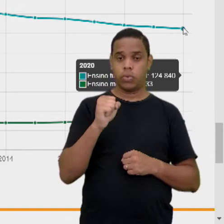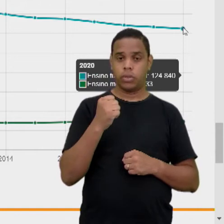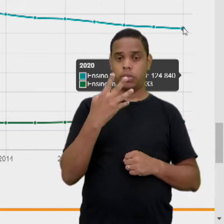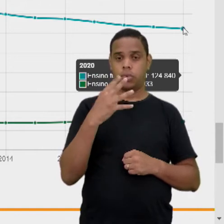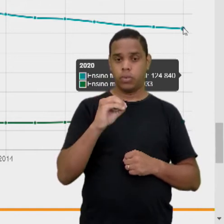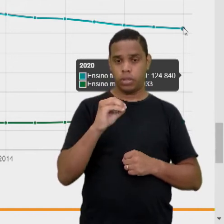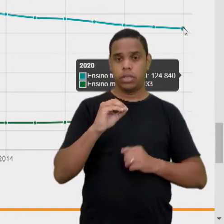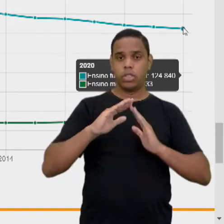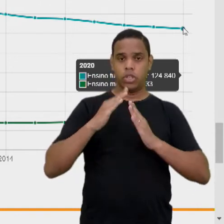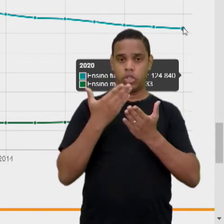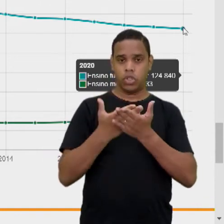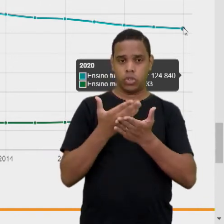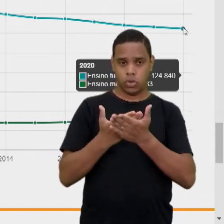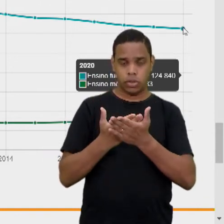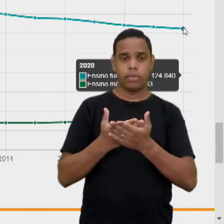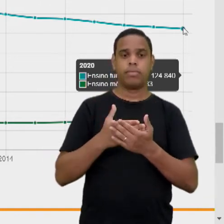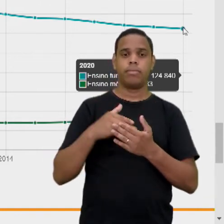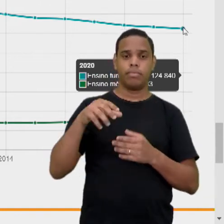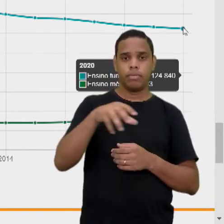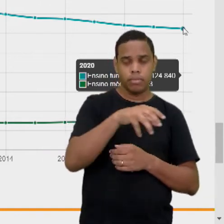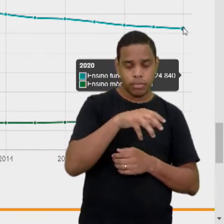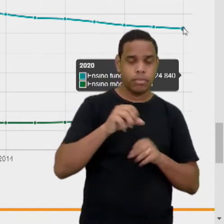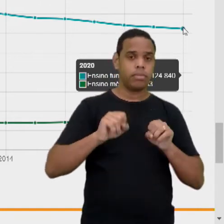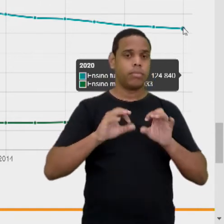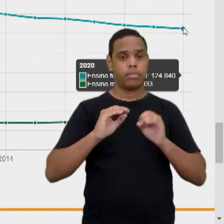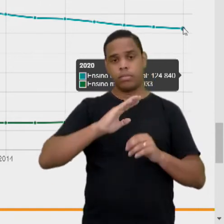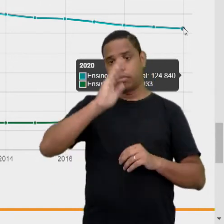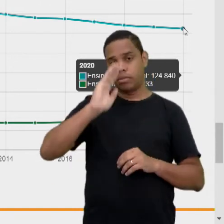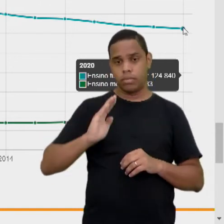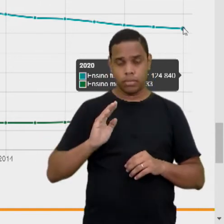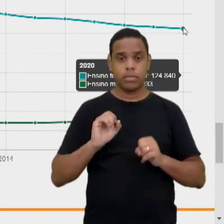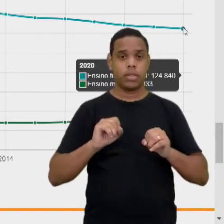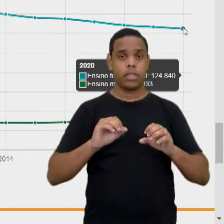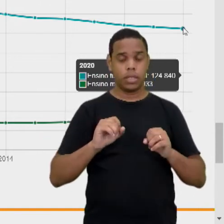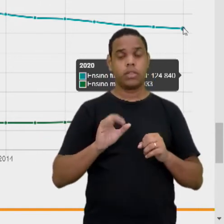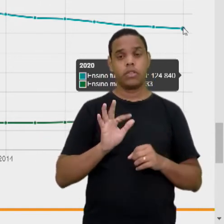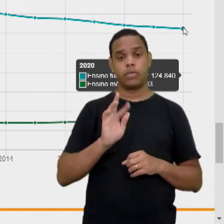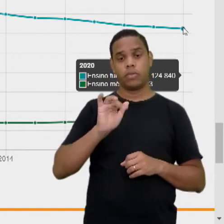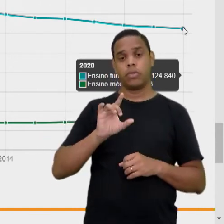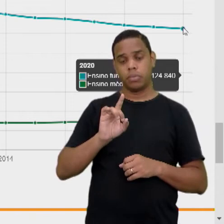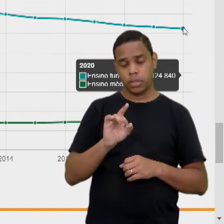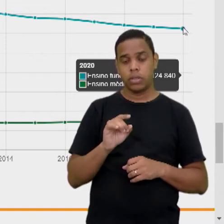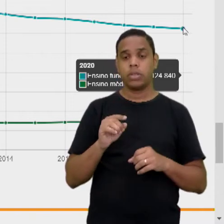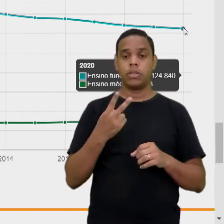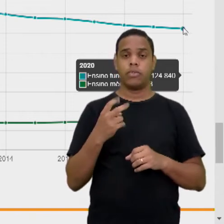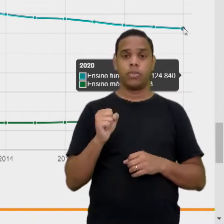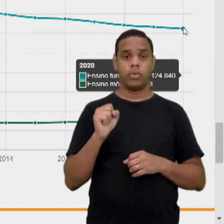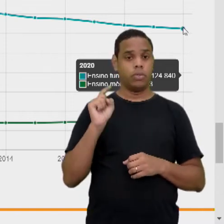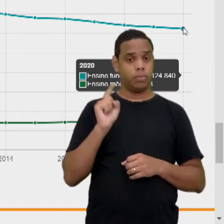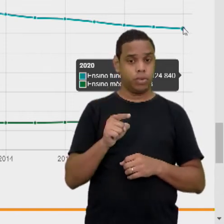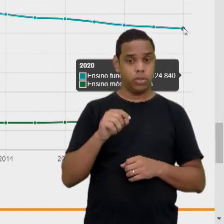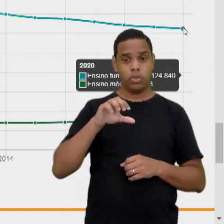124.840 estabelecimentos, né, educacionais no Brasil do ensino fundamental e